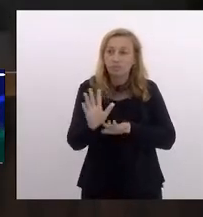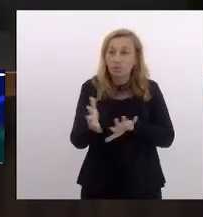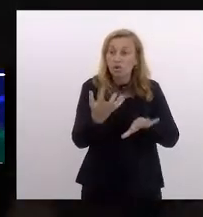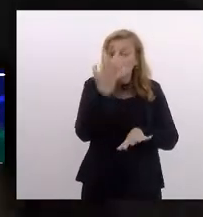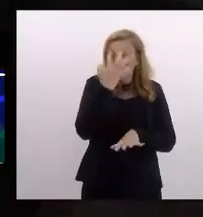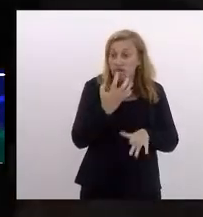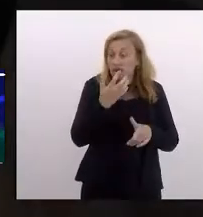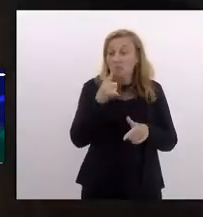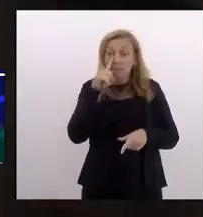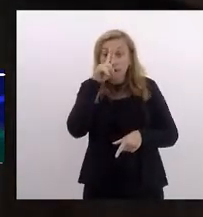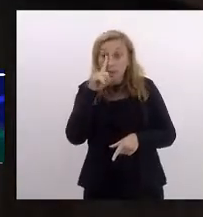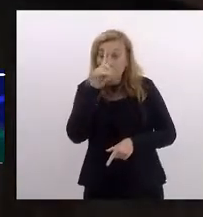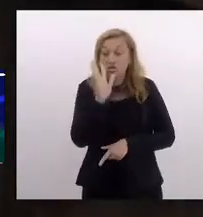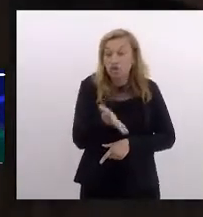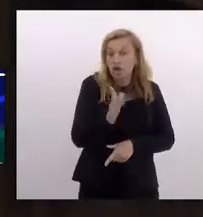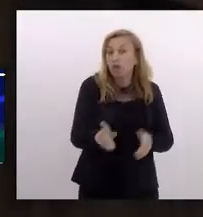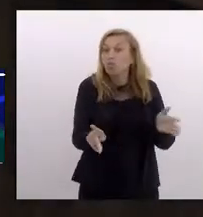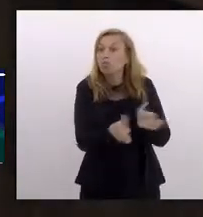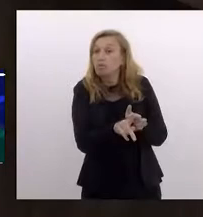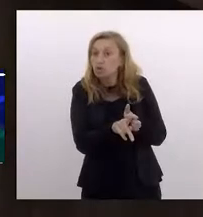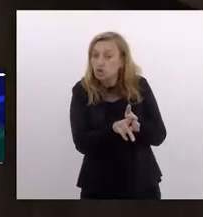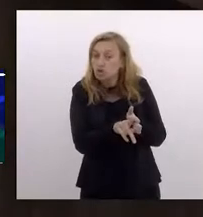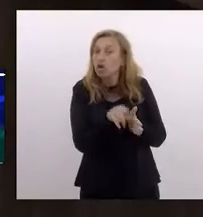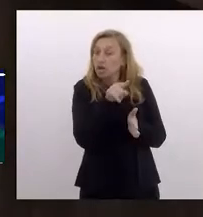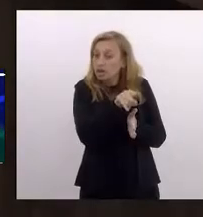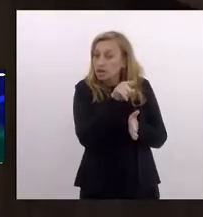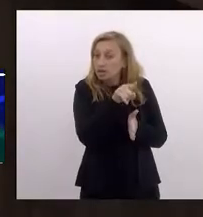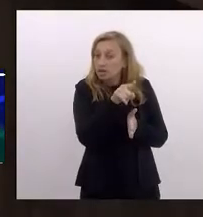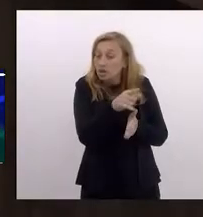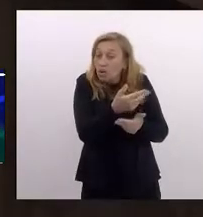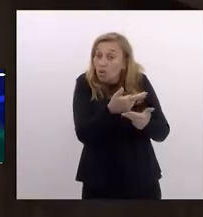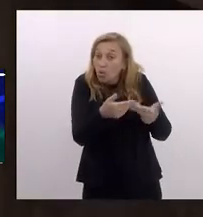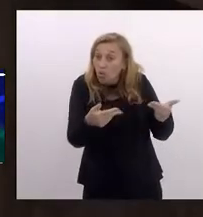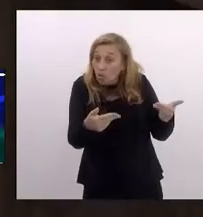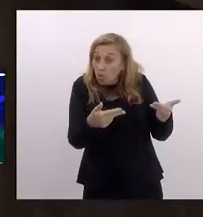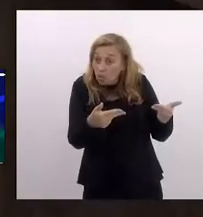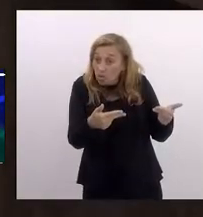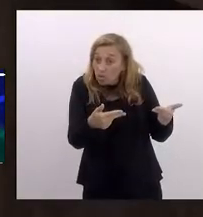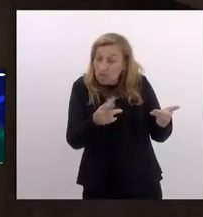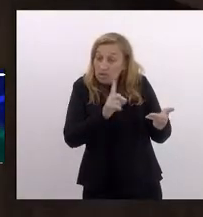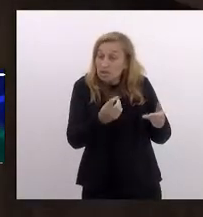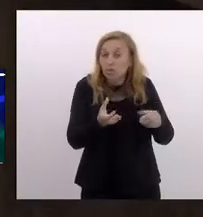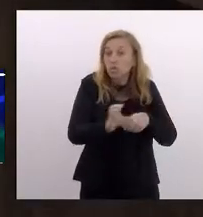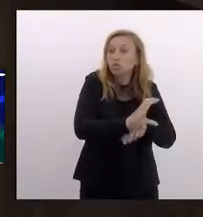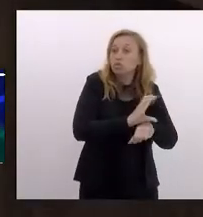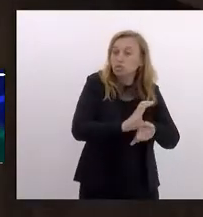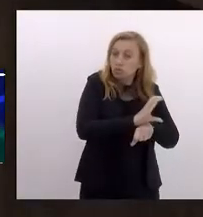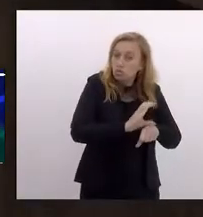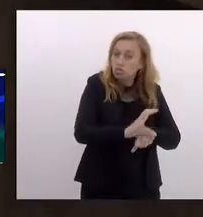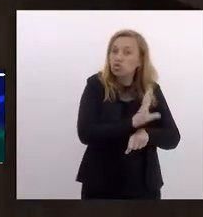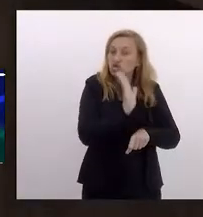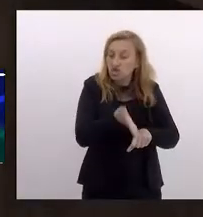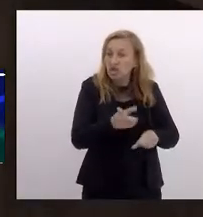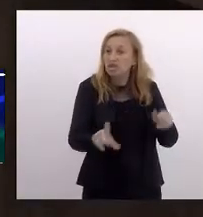sério risco nós estamos correndo com esse projeto que passou com coisas que são inconstitucionais e já tem lei determinando